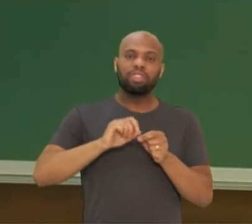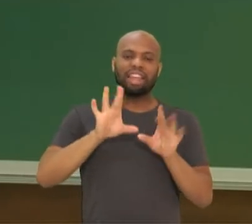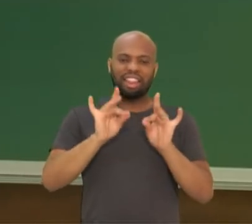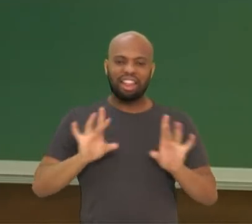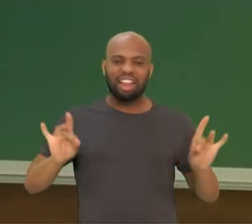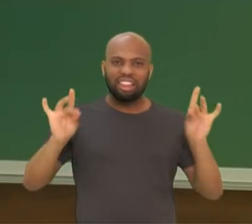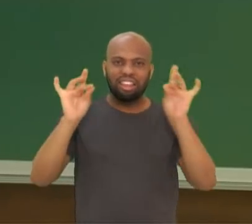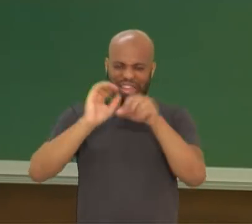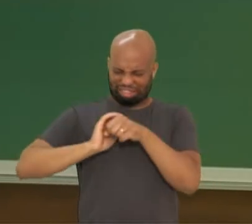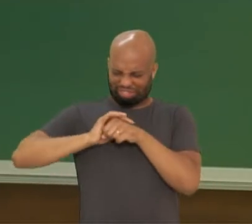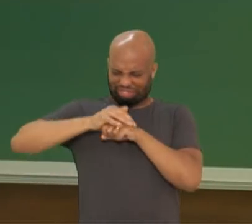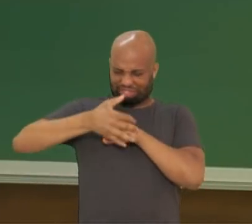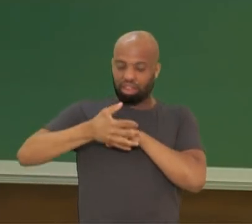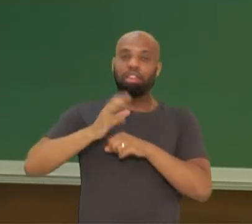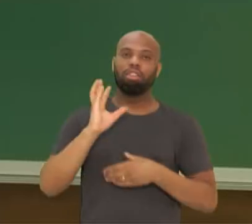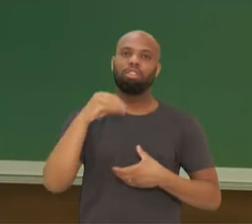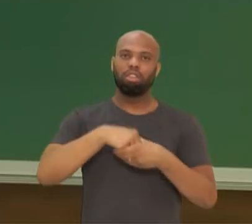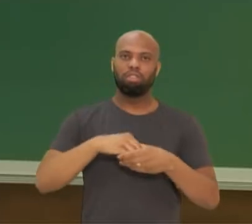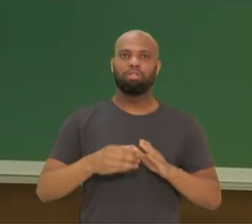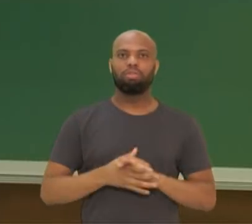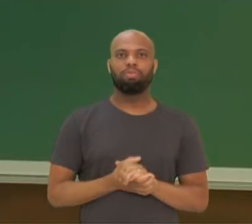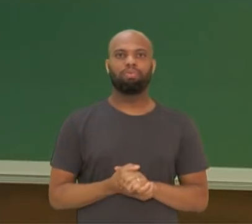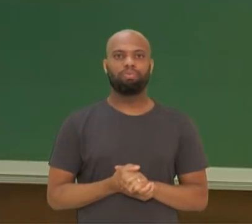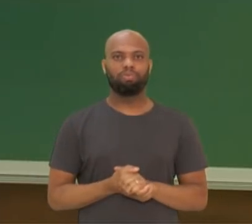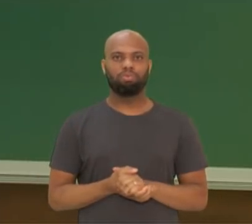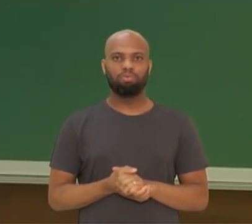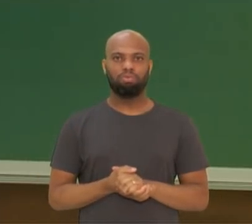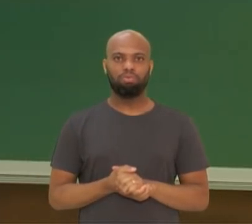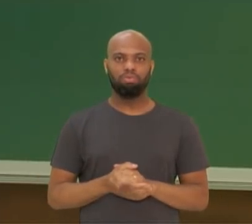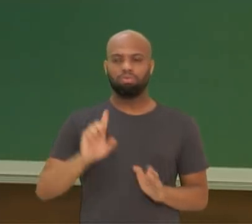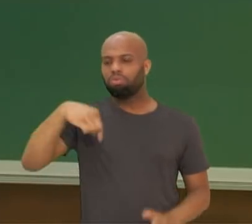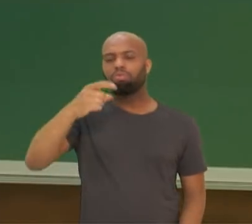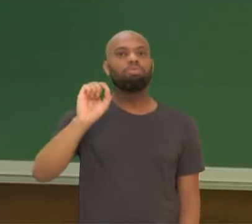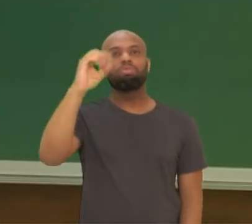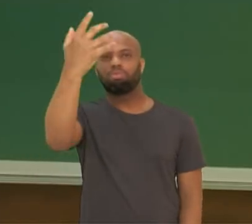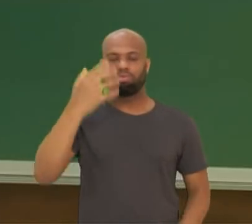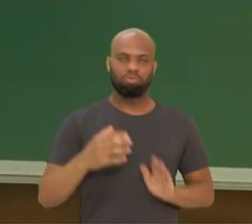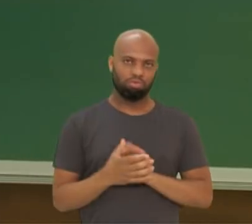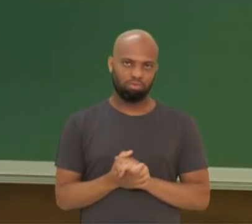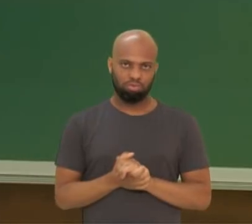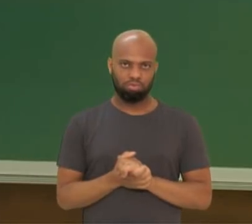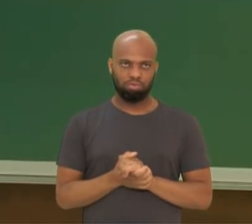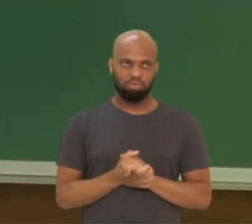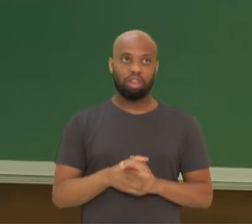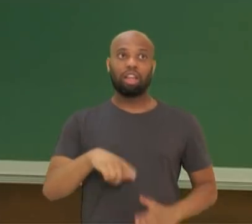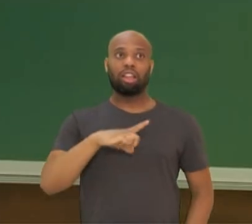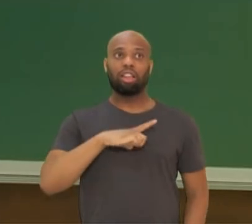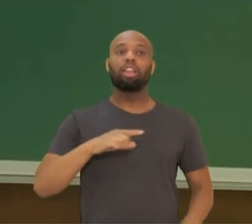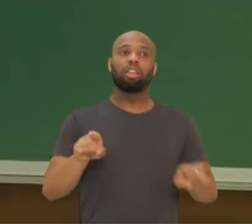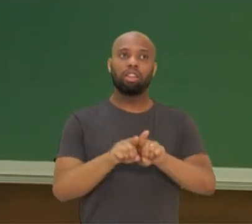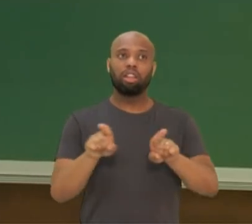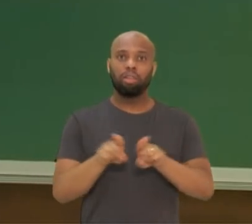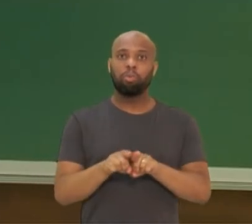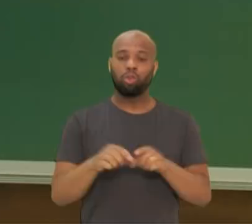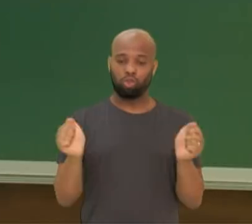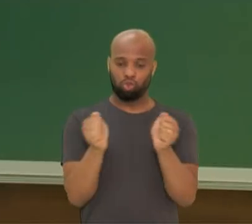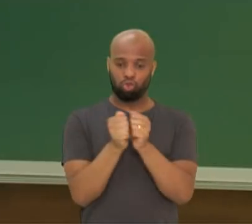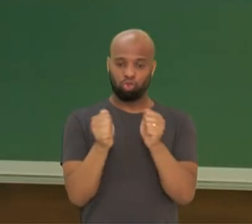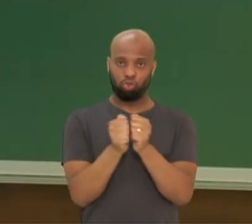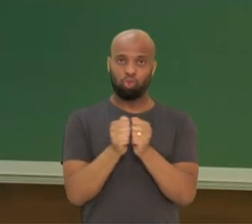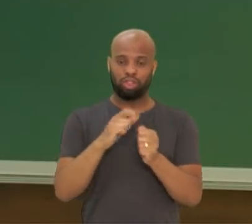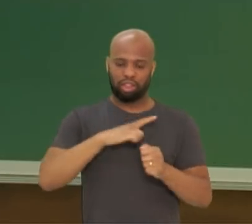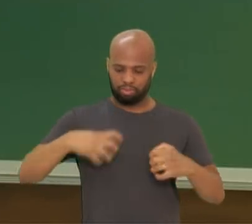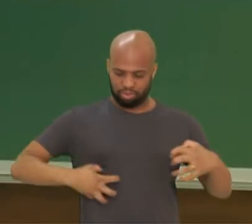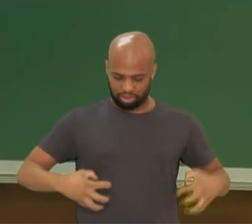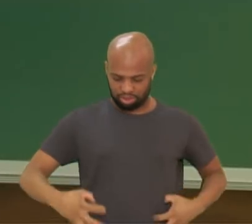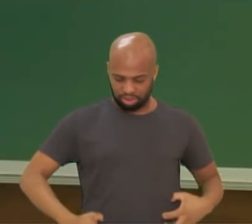suco gástrico, certo? E depois? Depois nós temos ainda as glândulas envolvidas, né, os